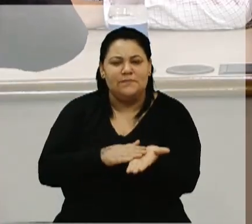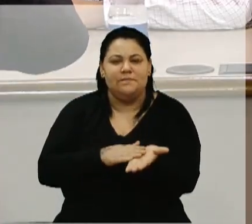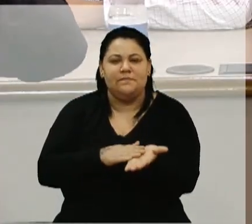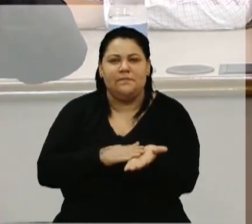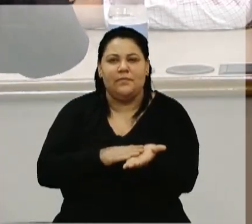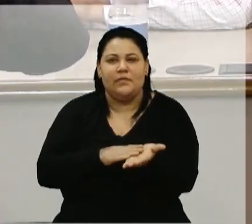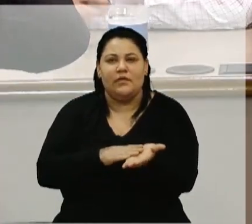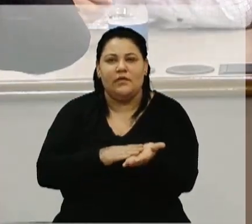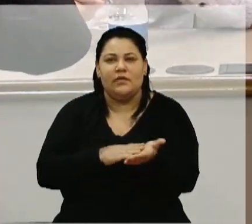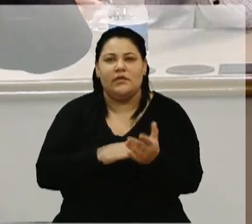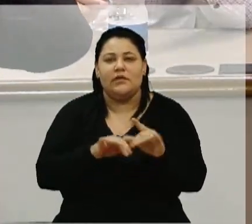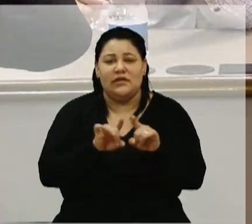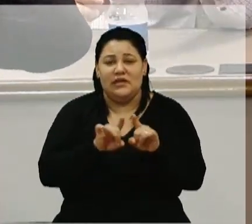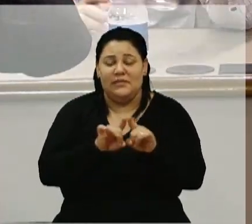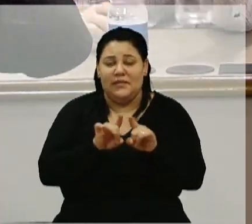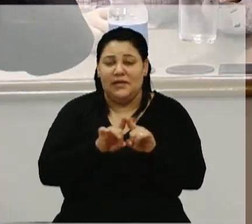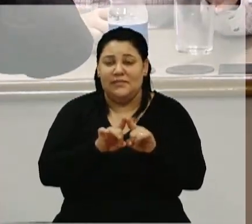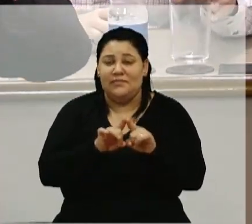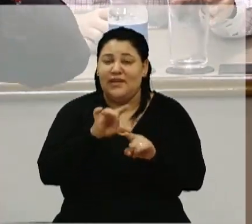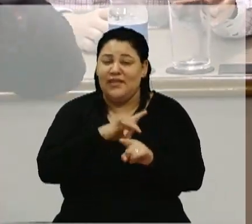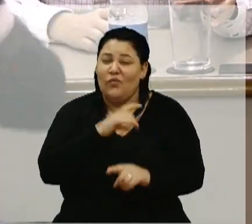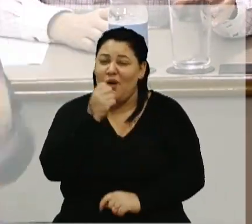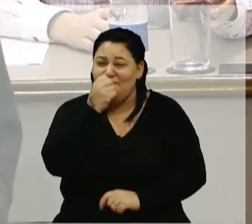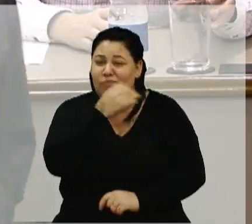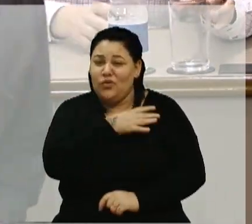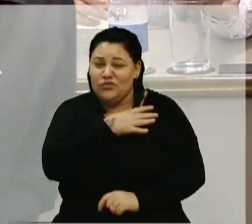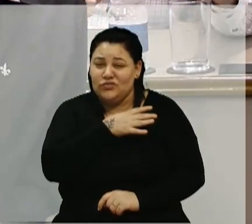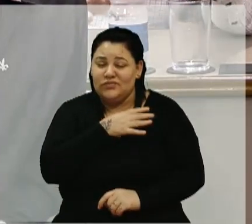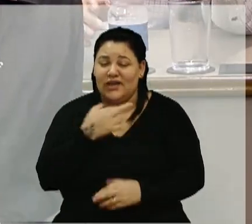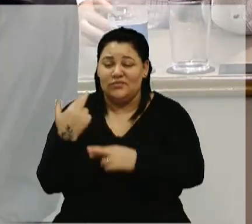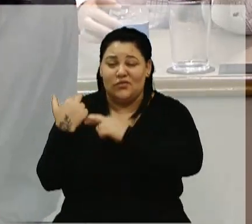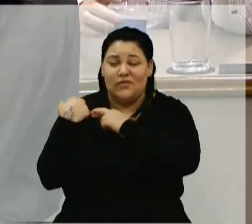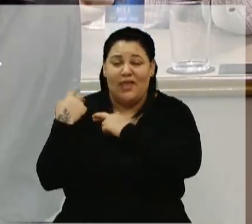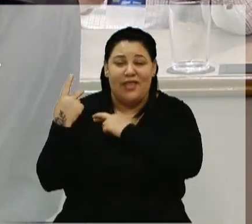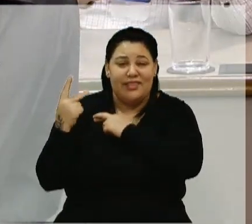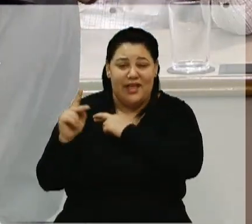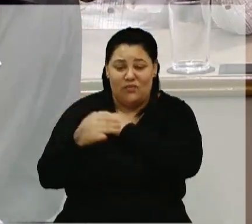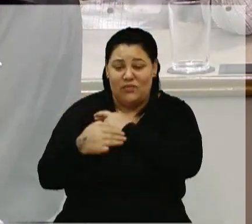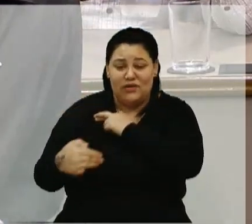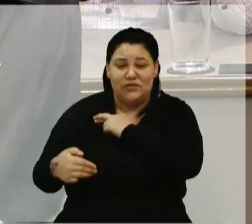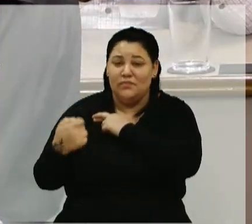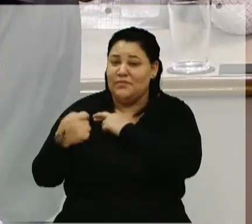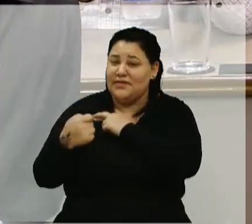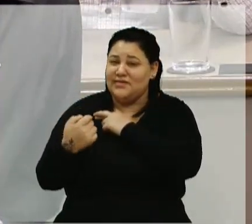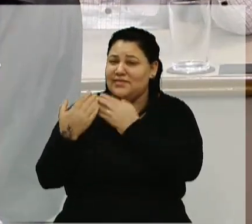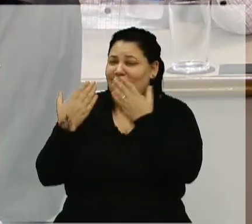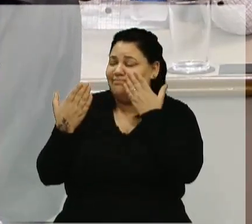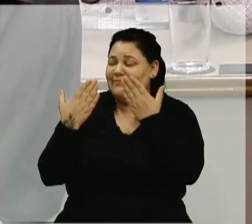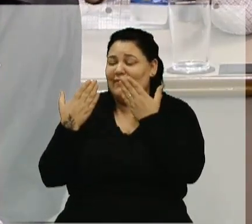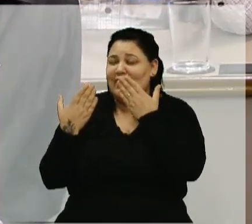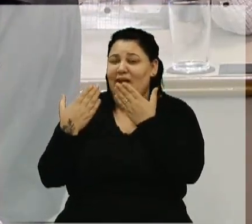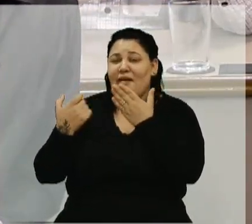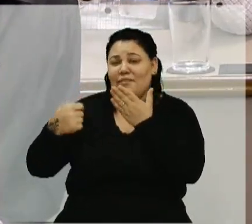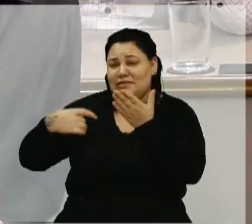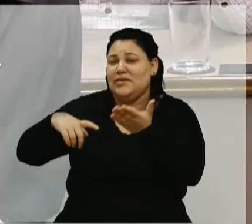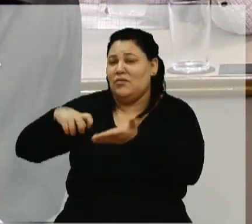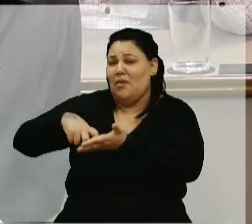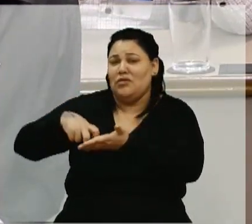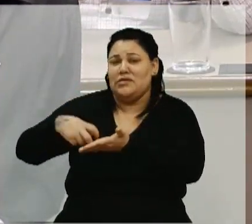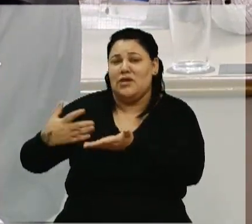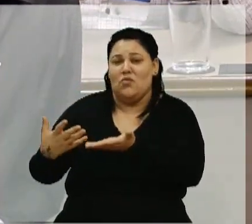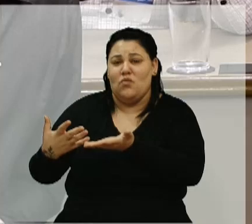para extrapolar a autoridade que cabe a ele, ele tem que ser avaliado, ele tem que ser punido.